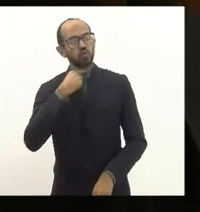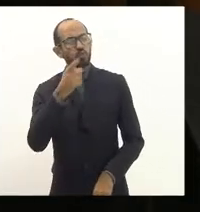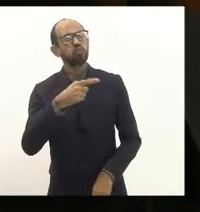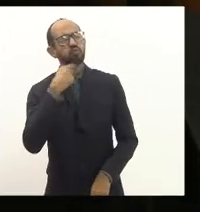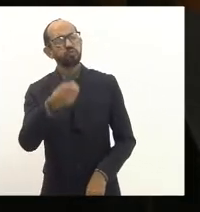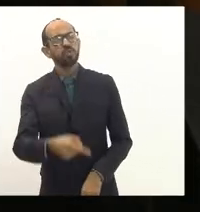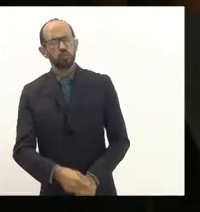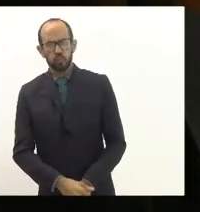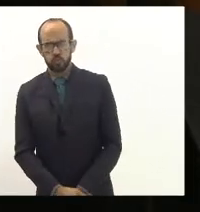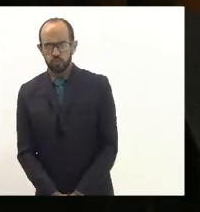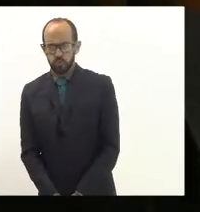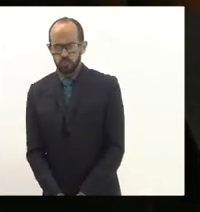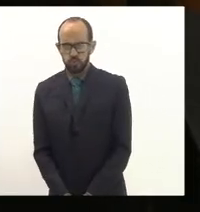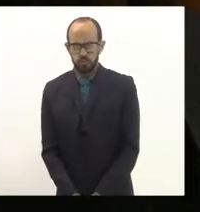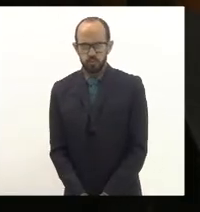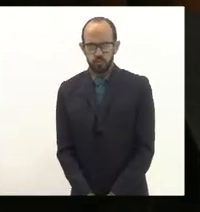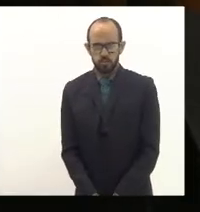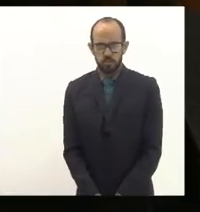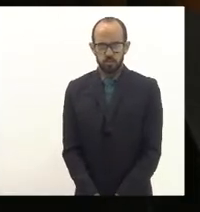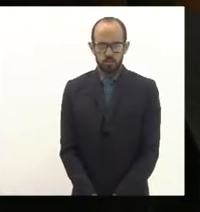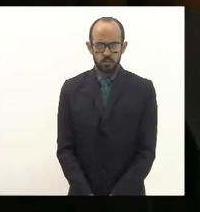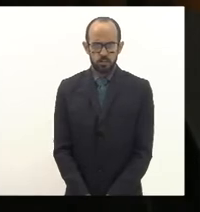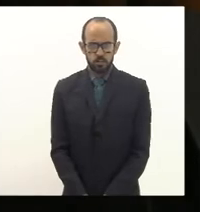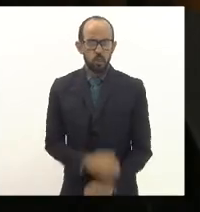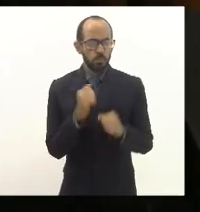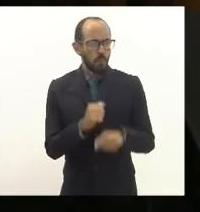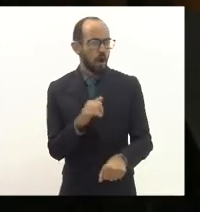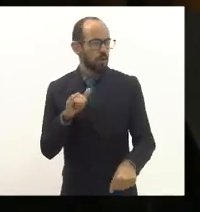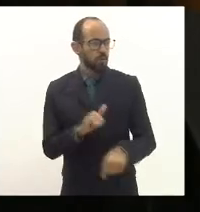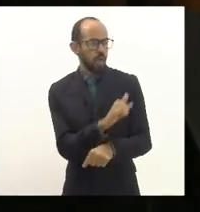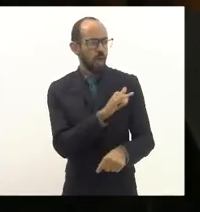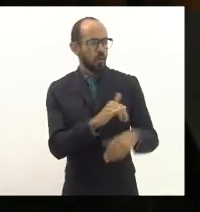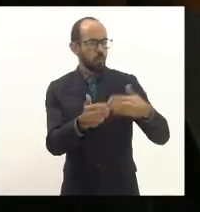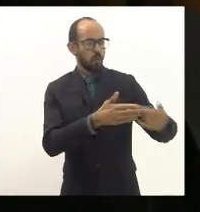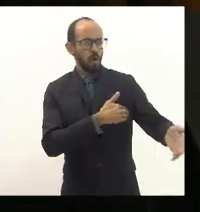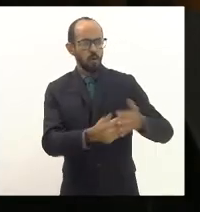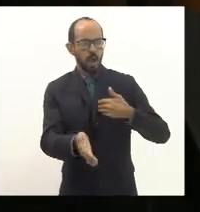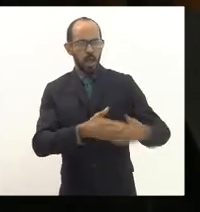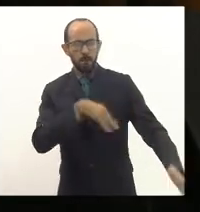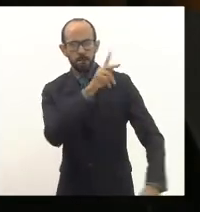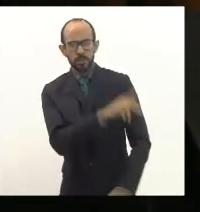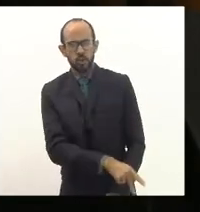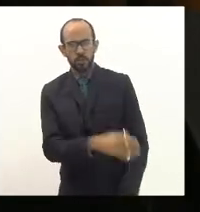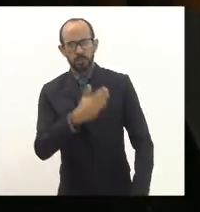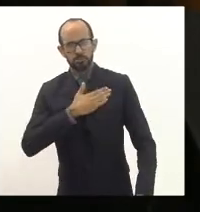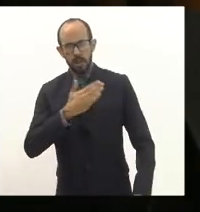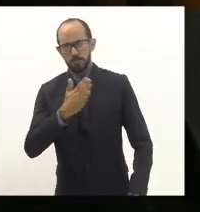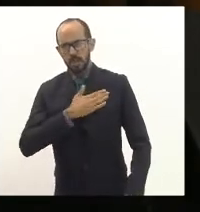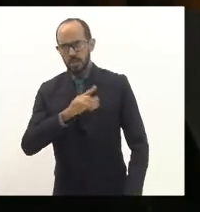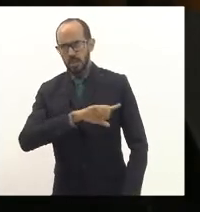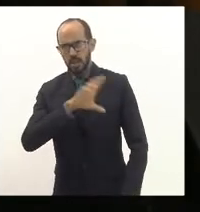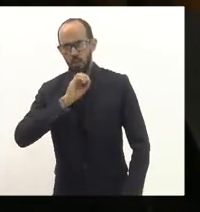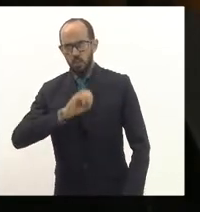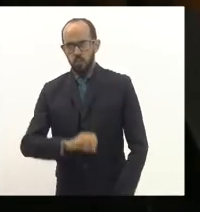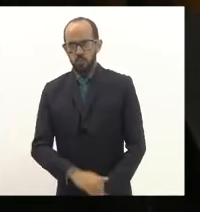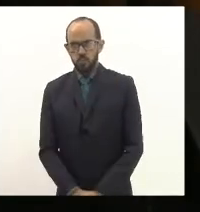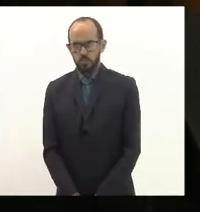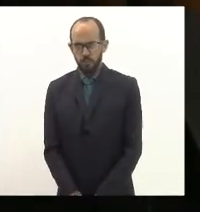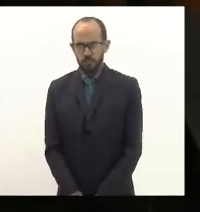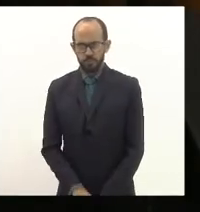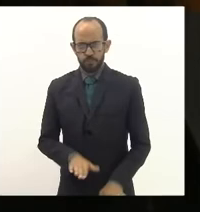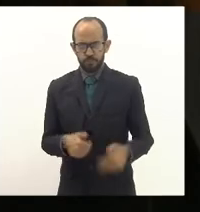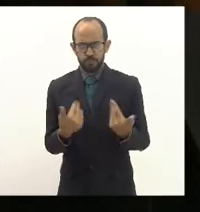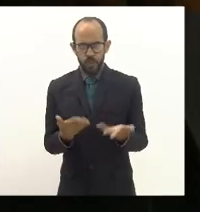Duvido! O senhor pode enganar quem o senhor quiser, porque a mim o senhor não engana.